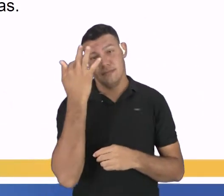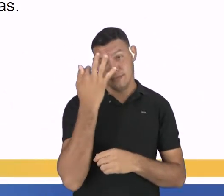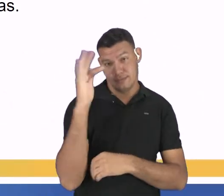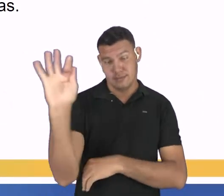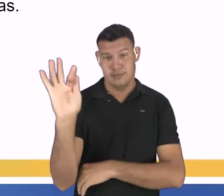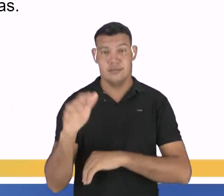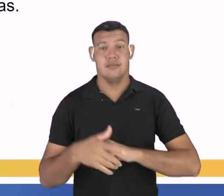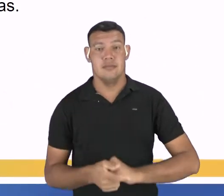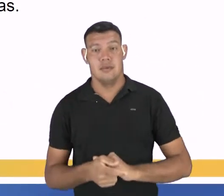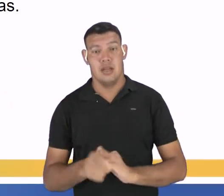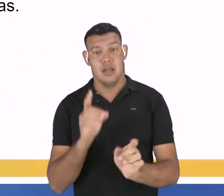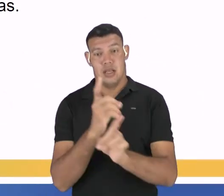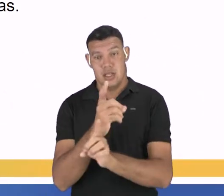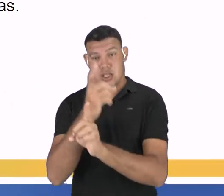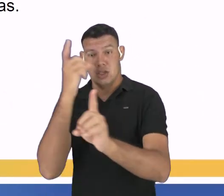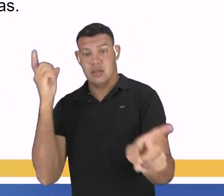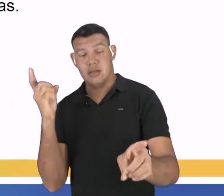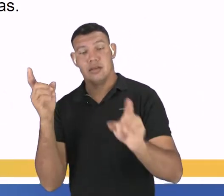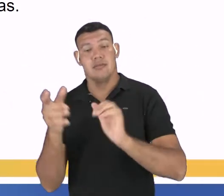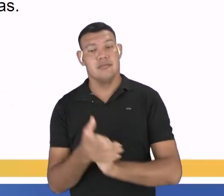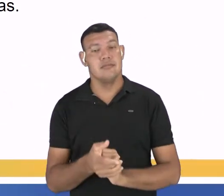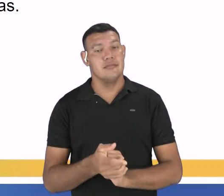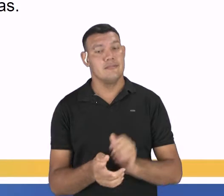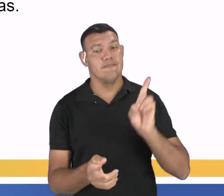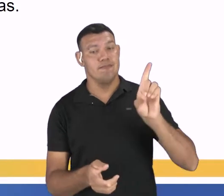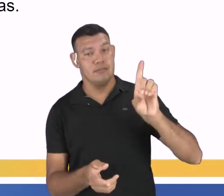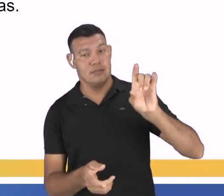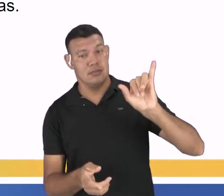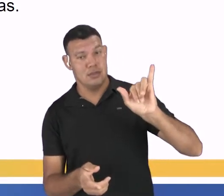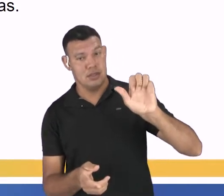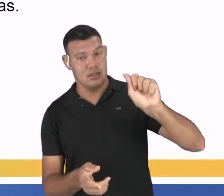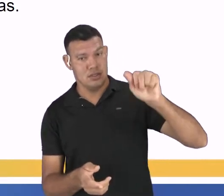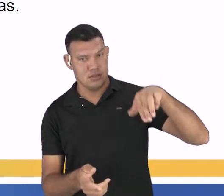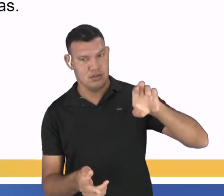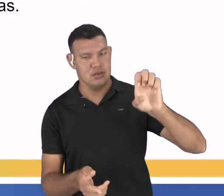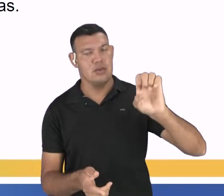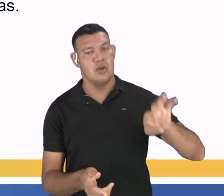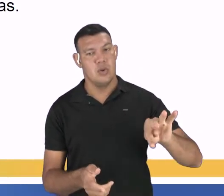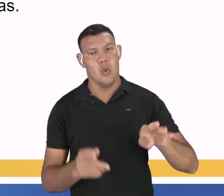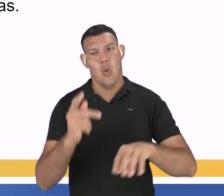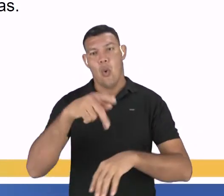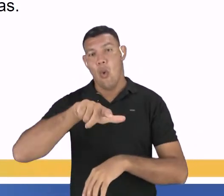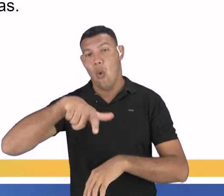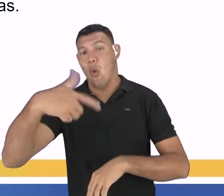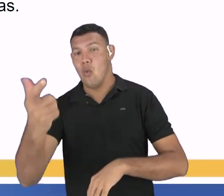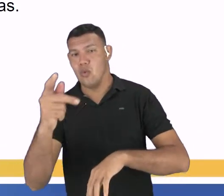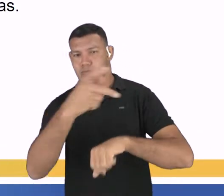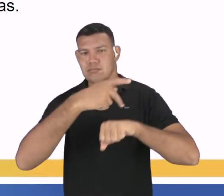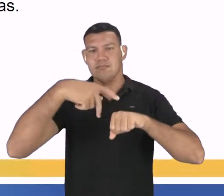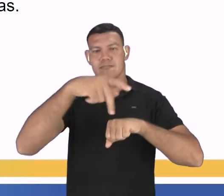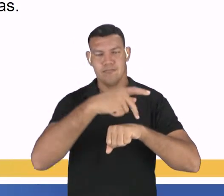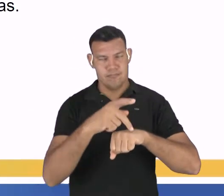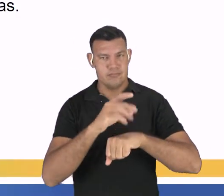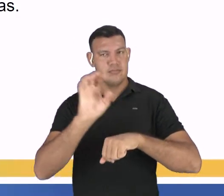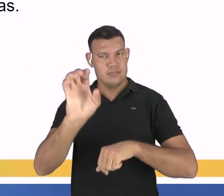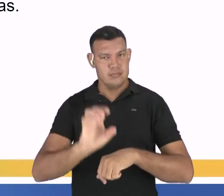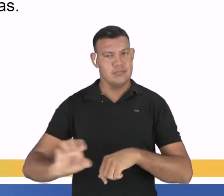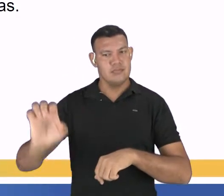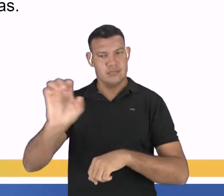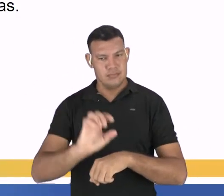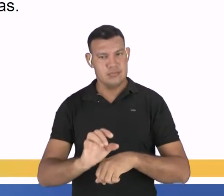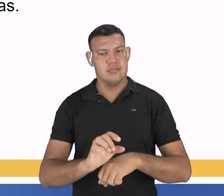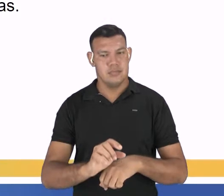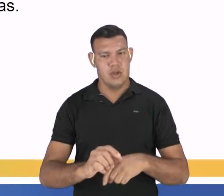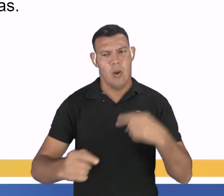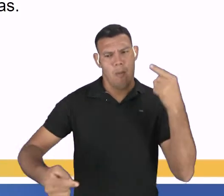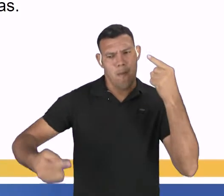Porém, a descoberta de diamantes despertou o interesse de outras potências europeias. Assim, a disputa por